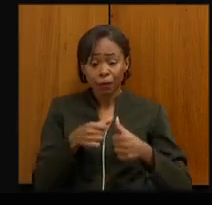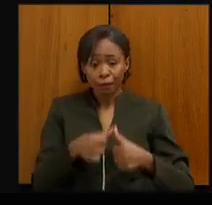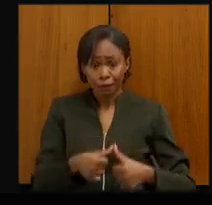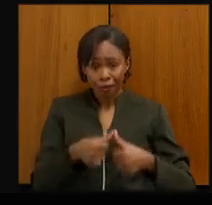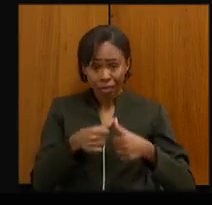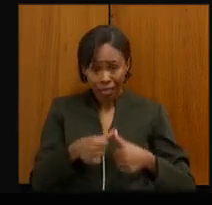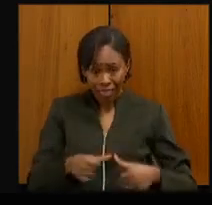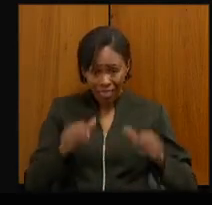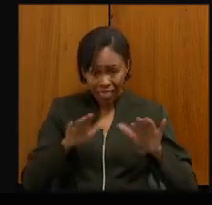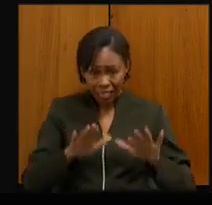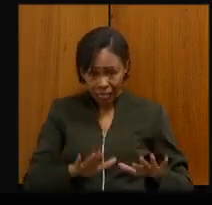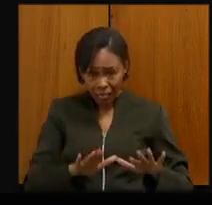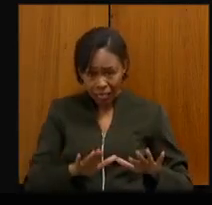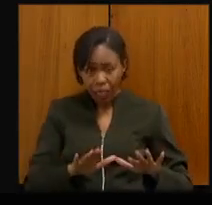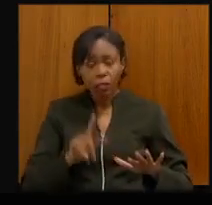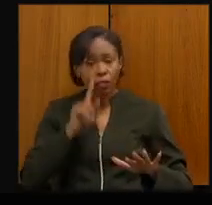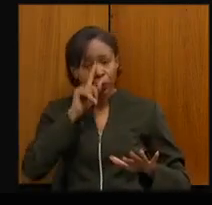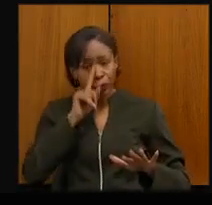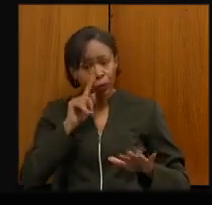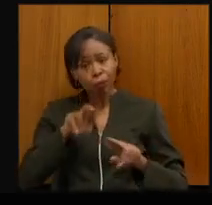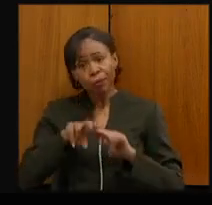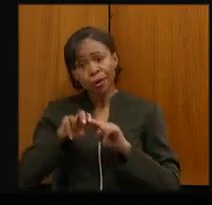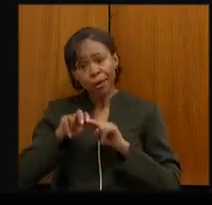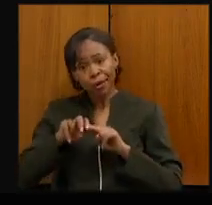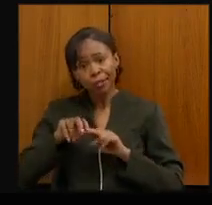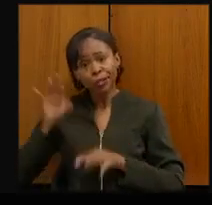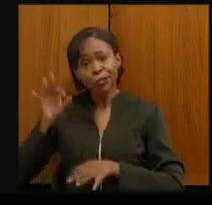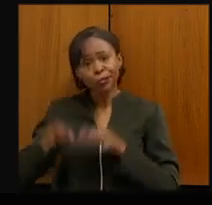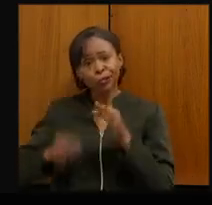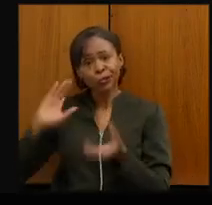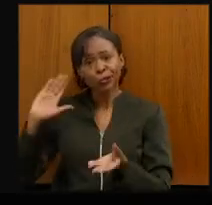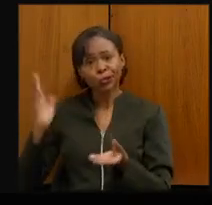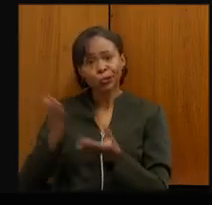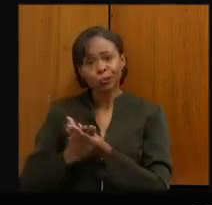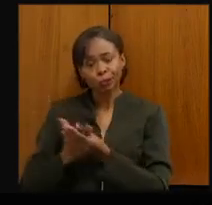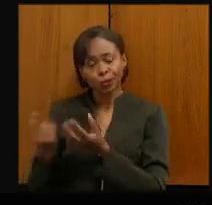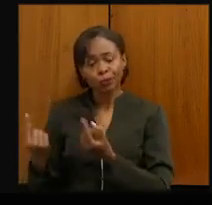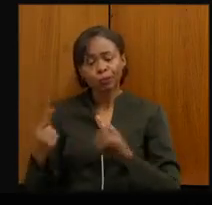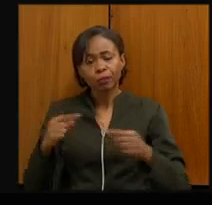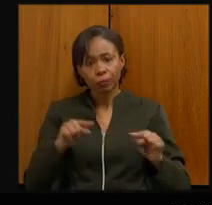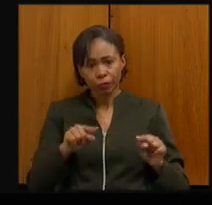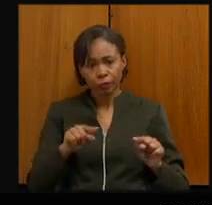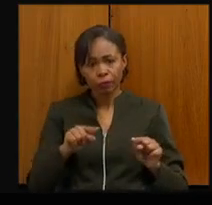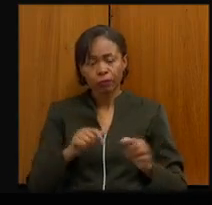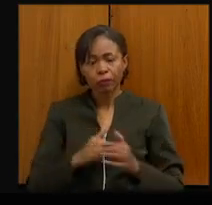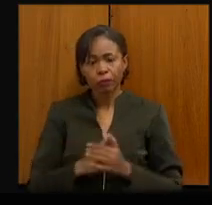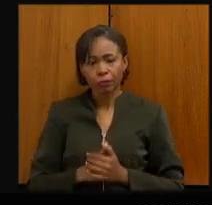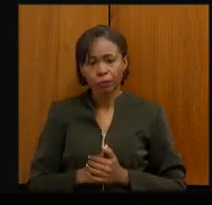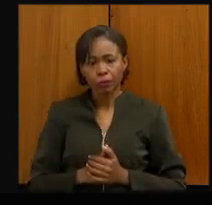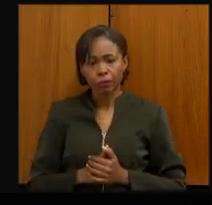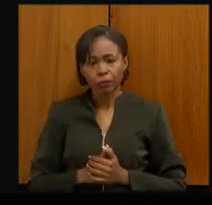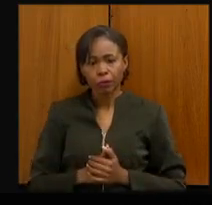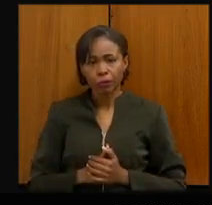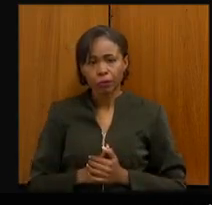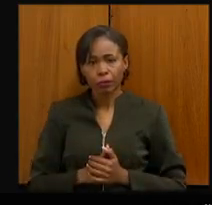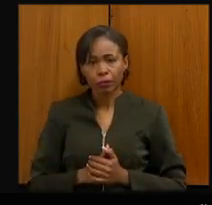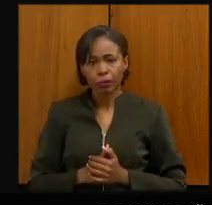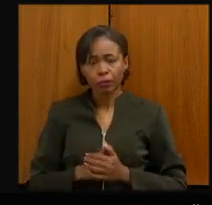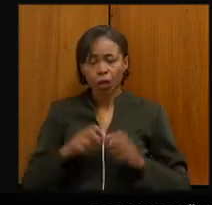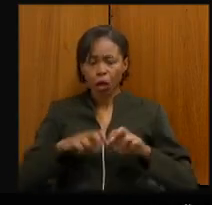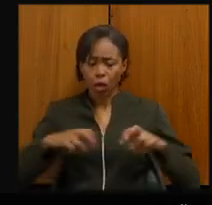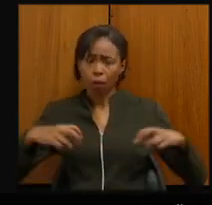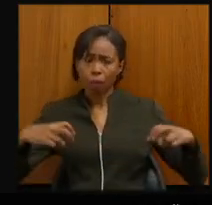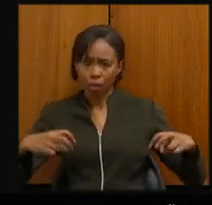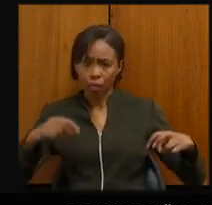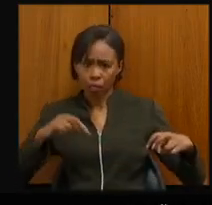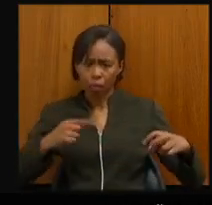risco em função da judicialização dos conflitos então o aluno de Conferência